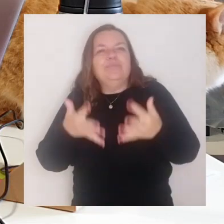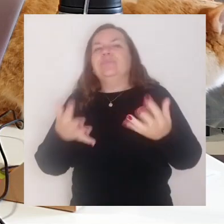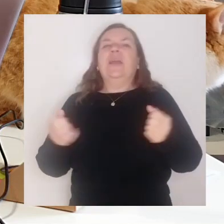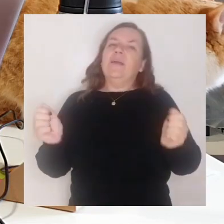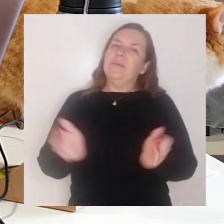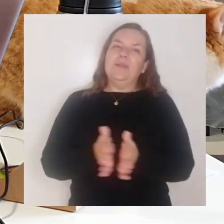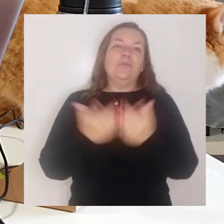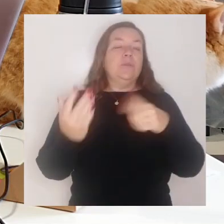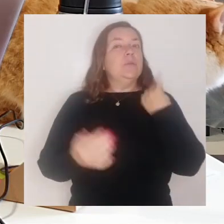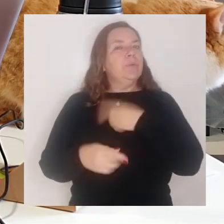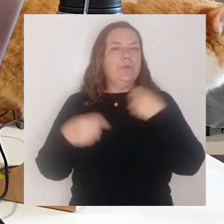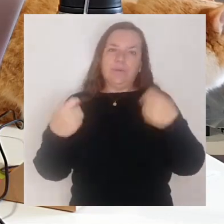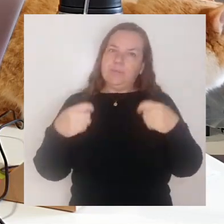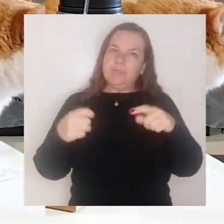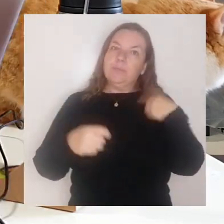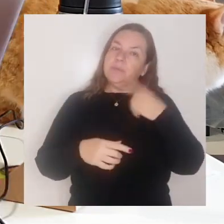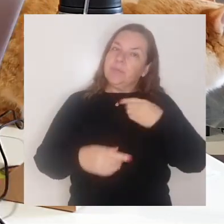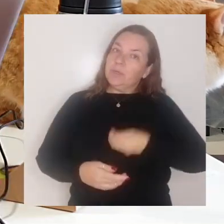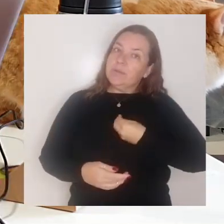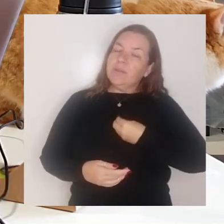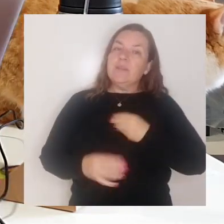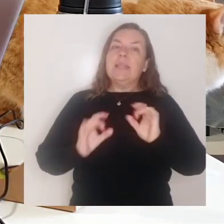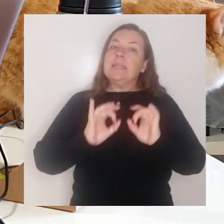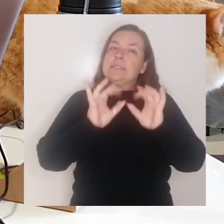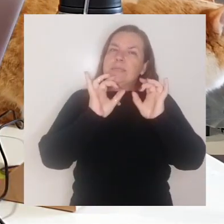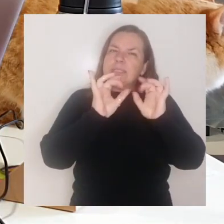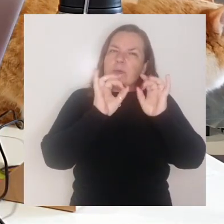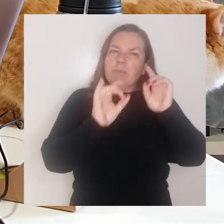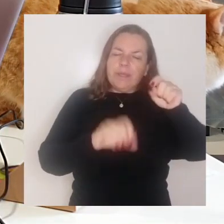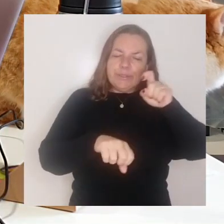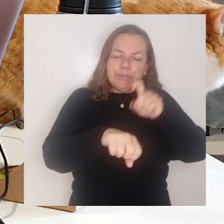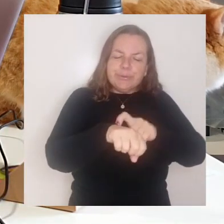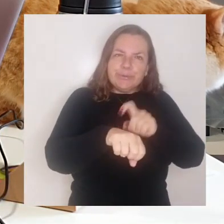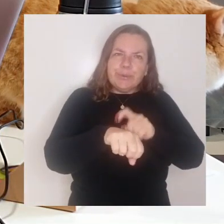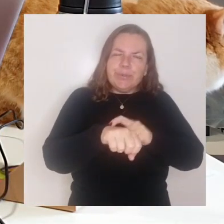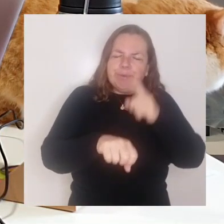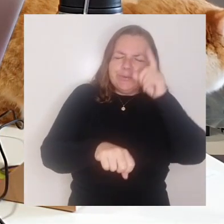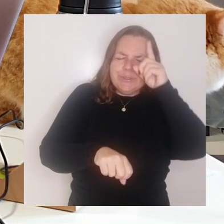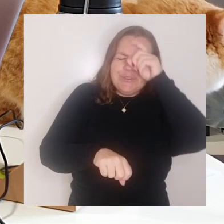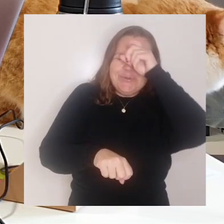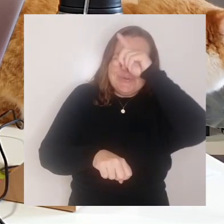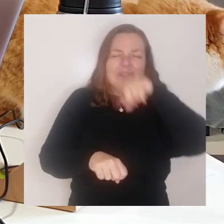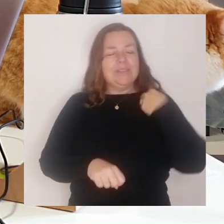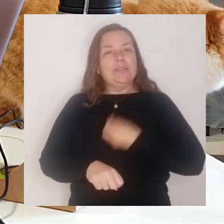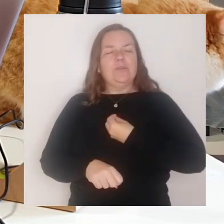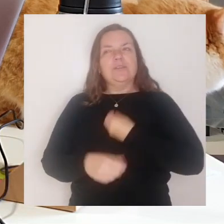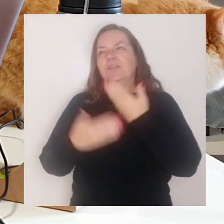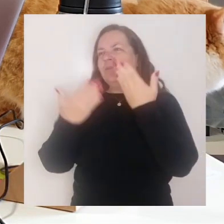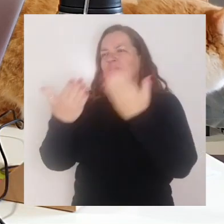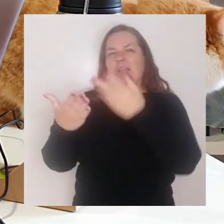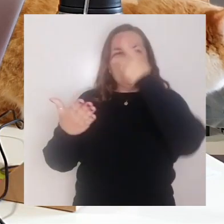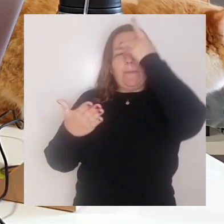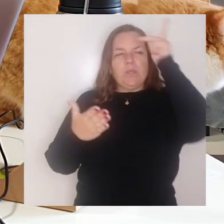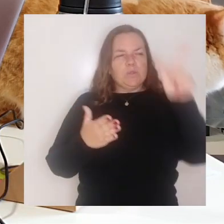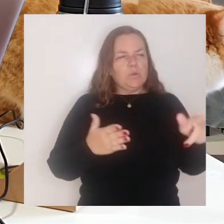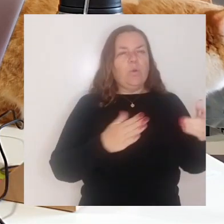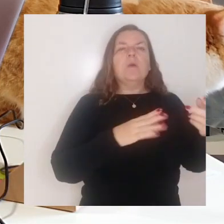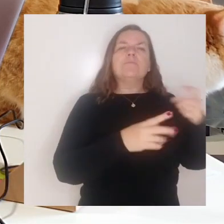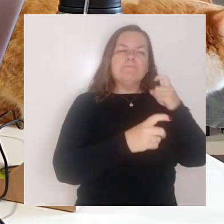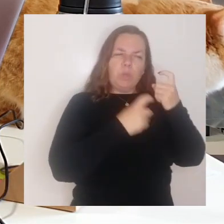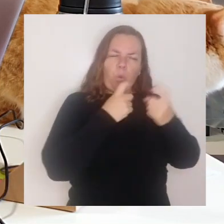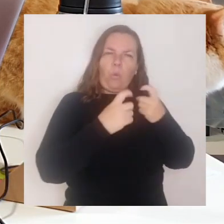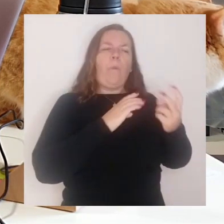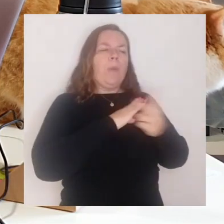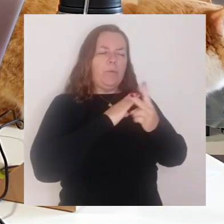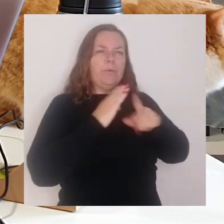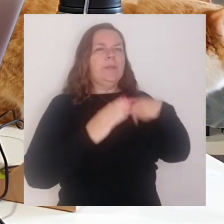impulsiona, é o que a gente precisa, né? Acho que especialmente nos momentos difíceis que a gente percebe o quanto a pessoa que tá do nosso lado se preocupa